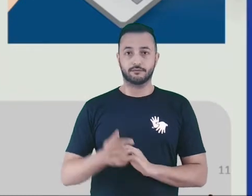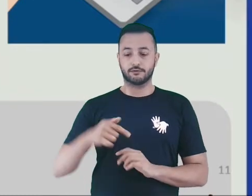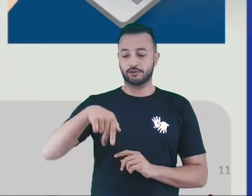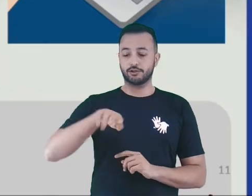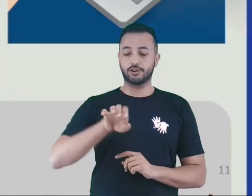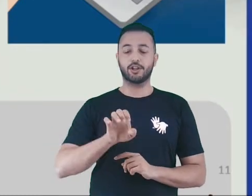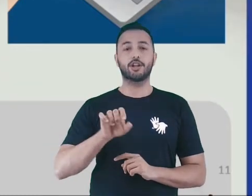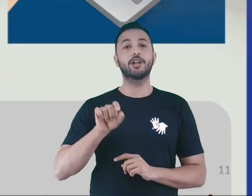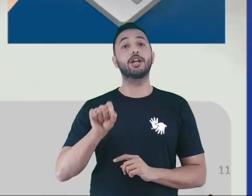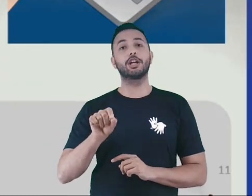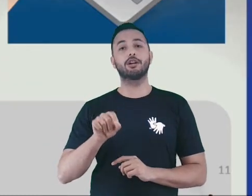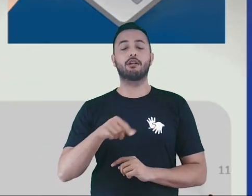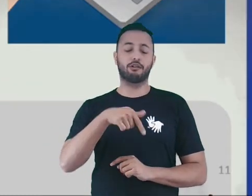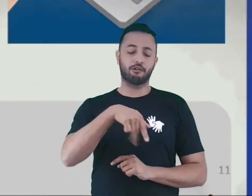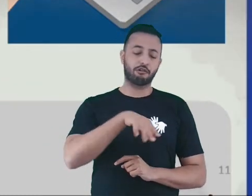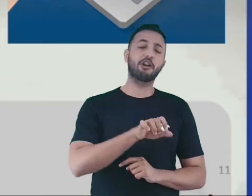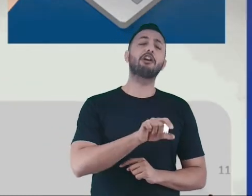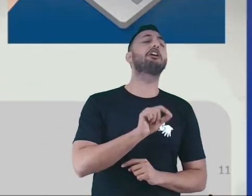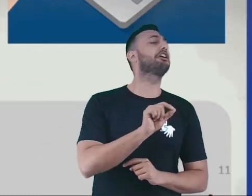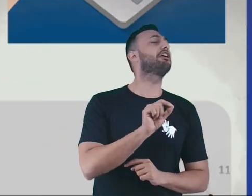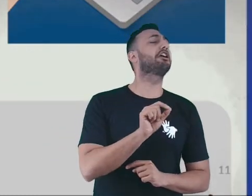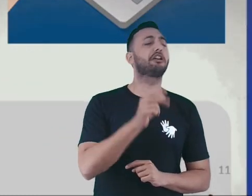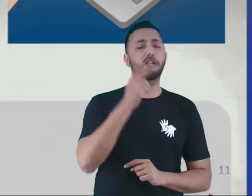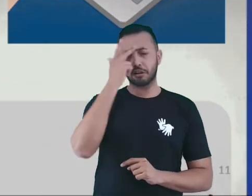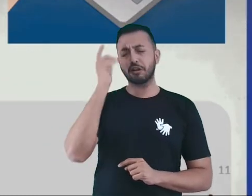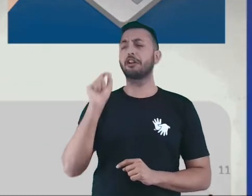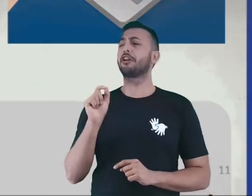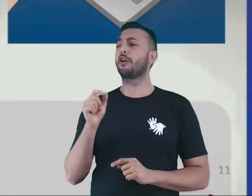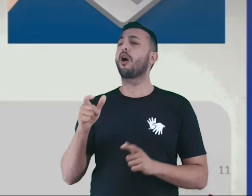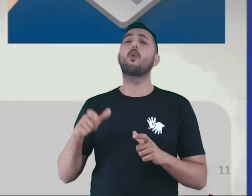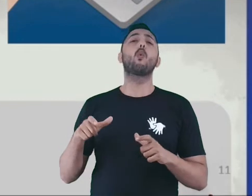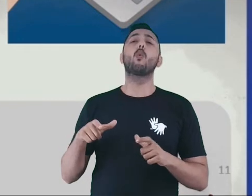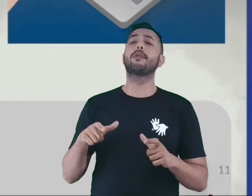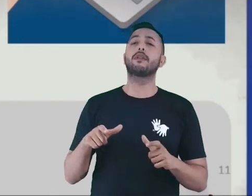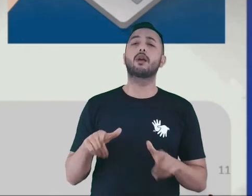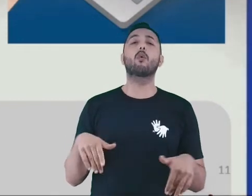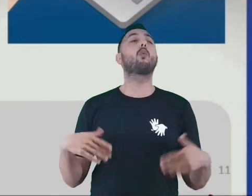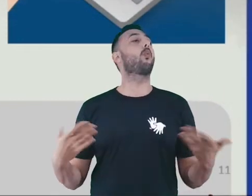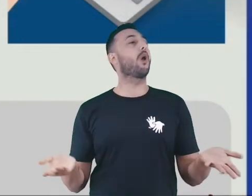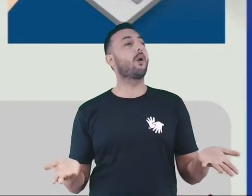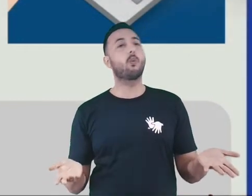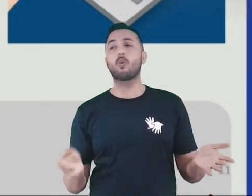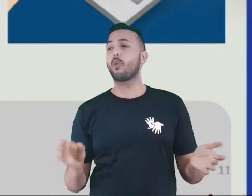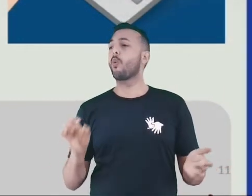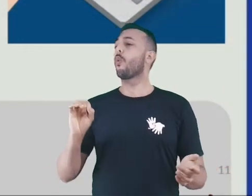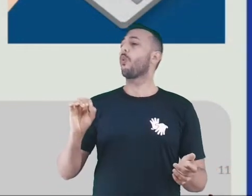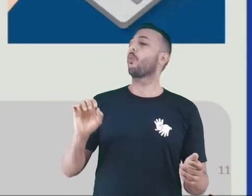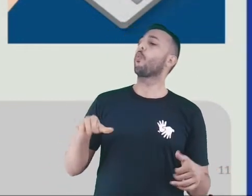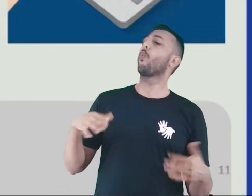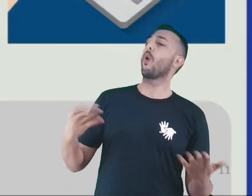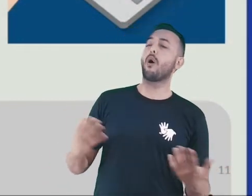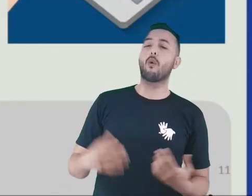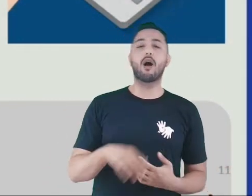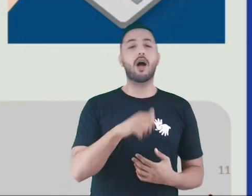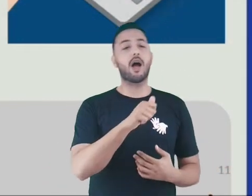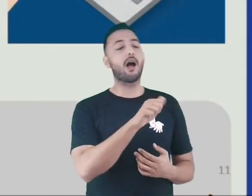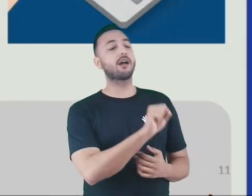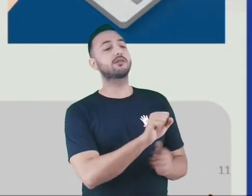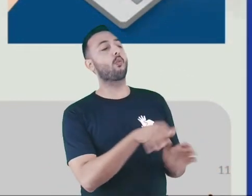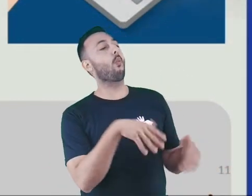que, quem, onde, o qual, a qual, os quais, as